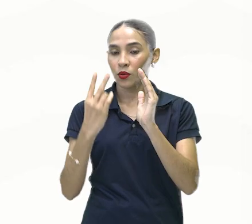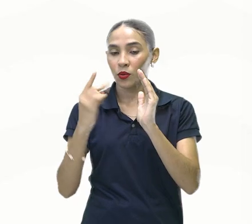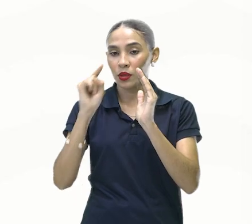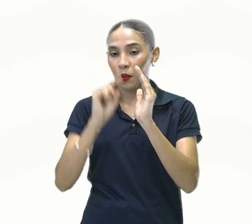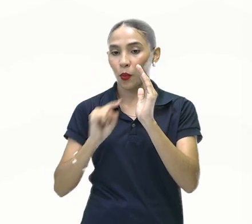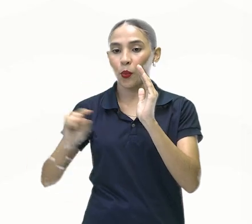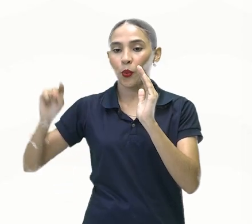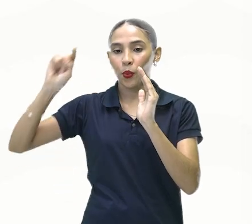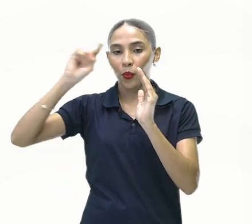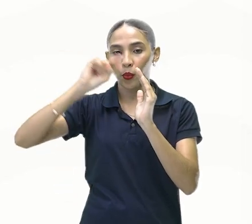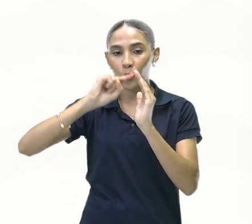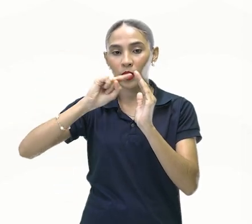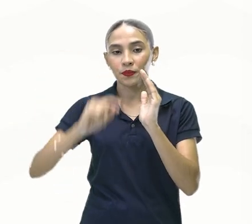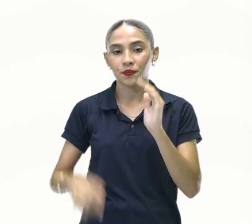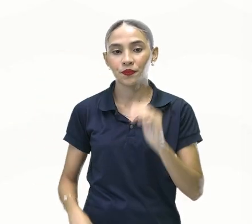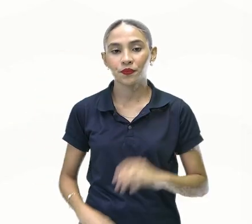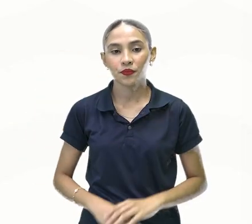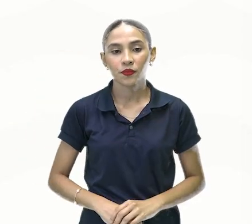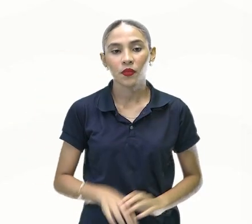e o C2 é da face maior.